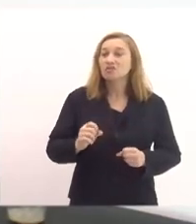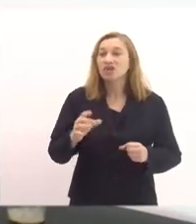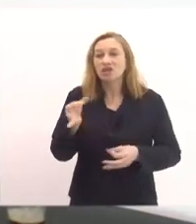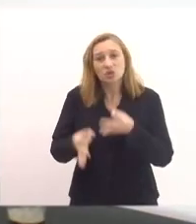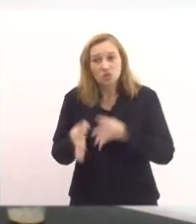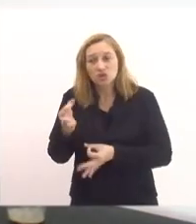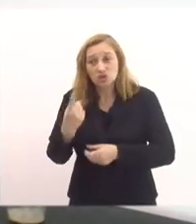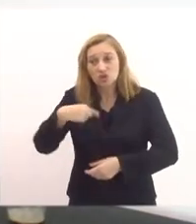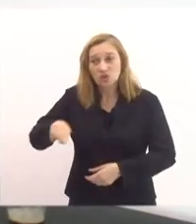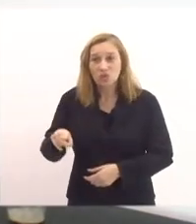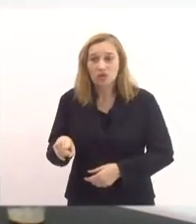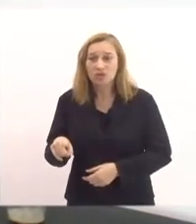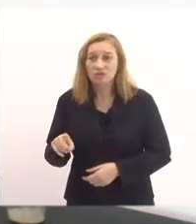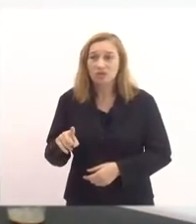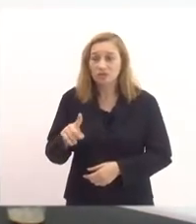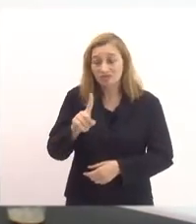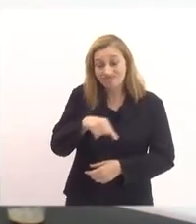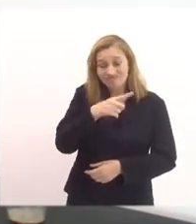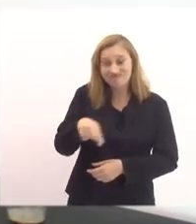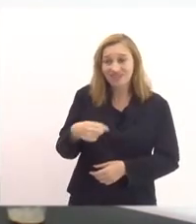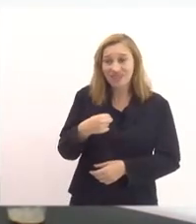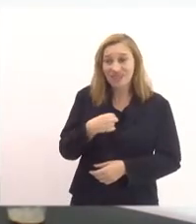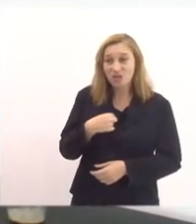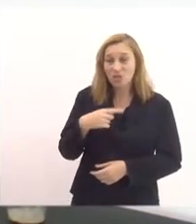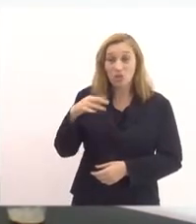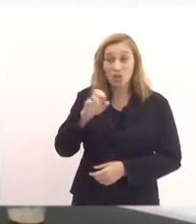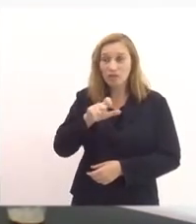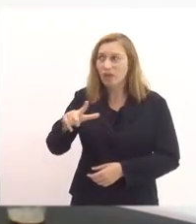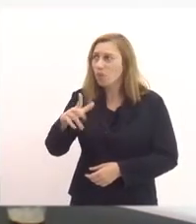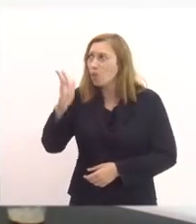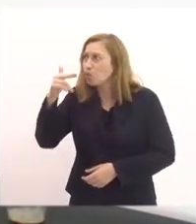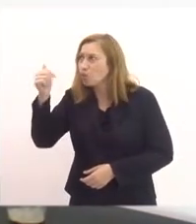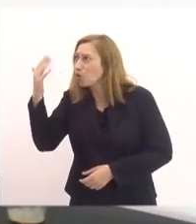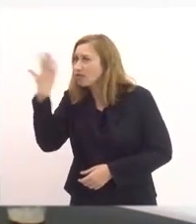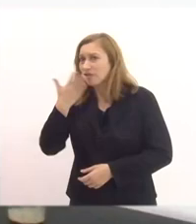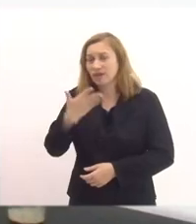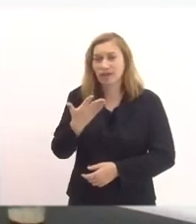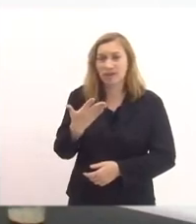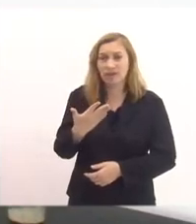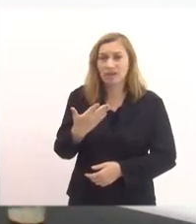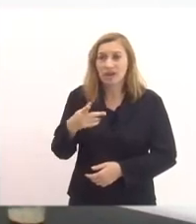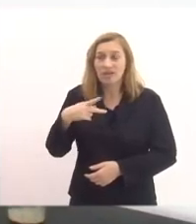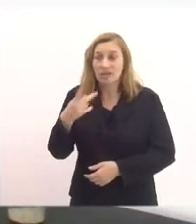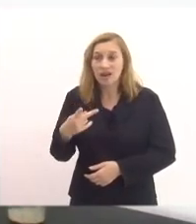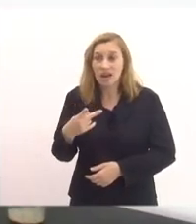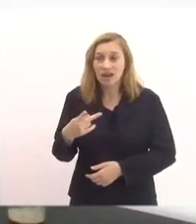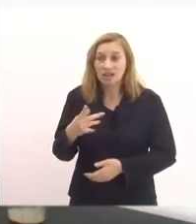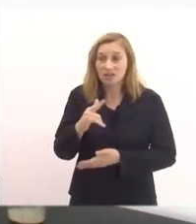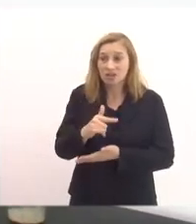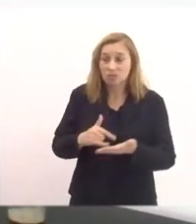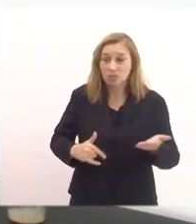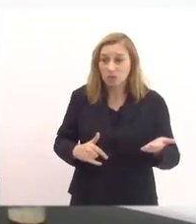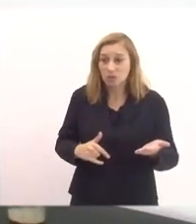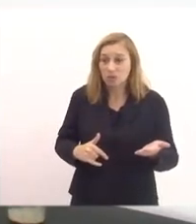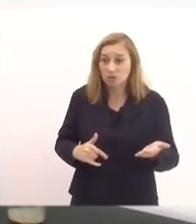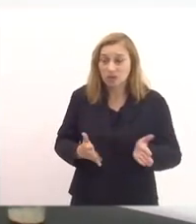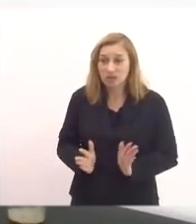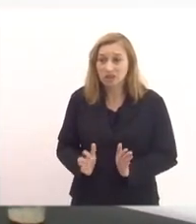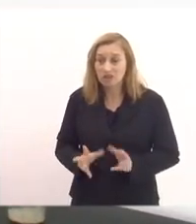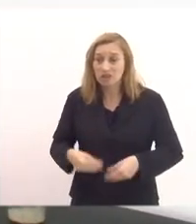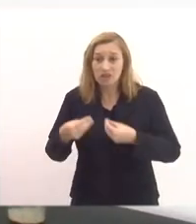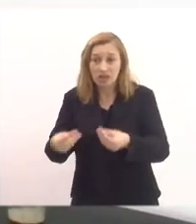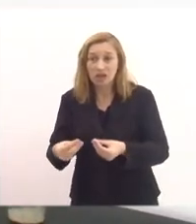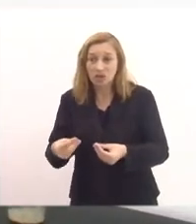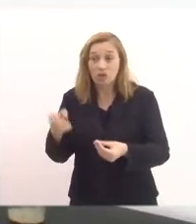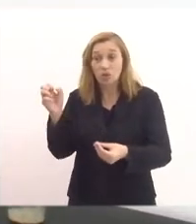fui generalizado, aonde um coronel que eu nunca vi na minha vida, onde falaram que a minha certidão foi fornecida por um coronel, que a